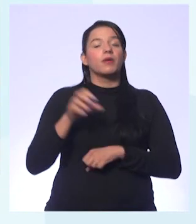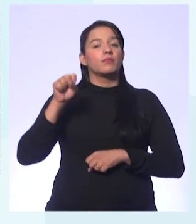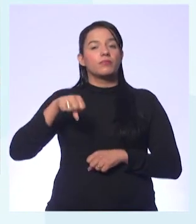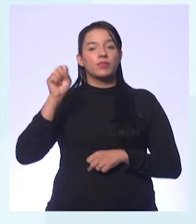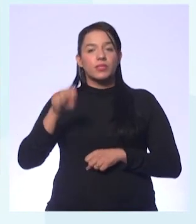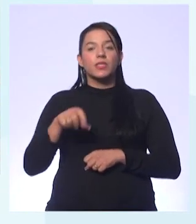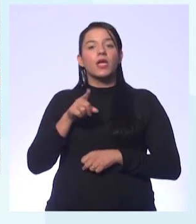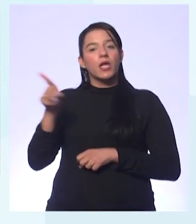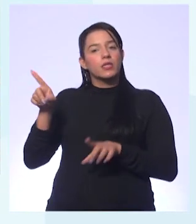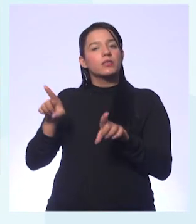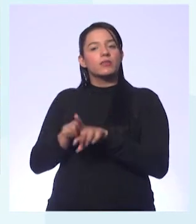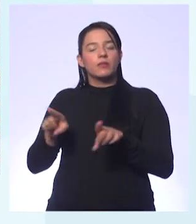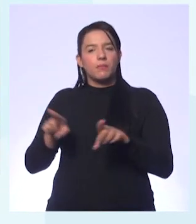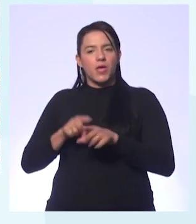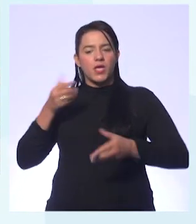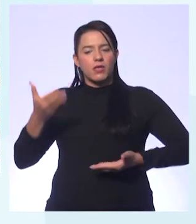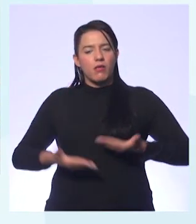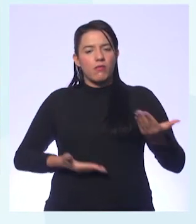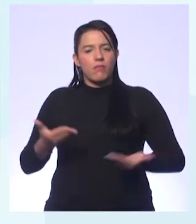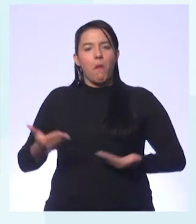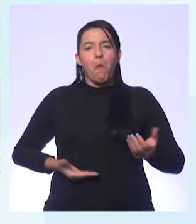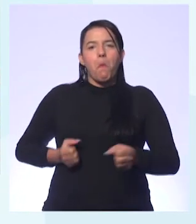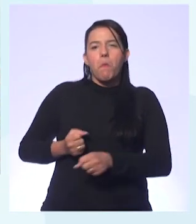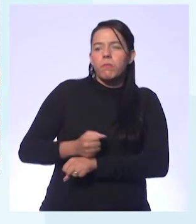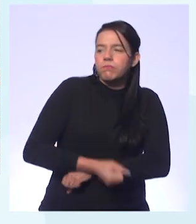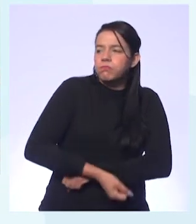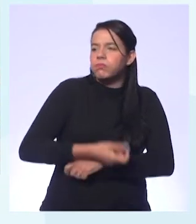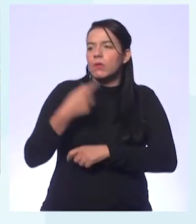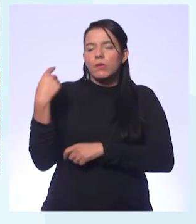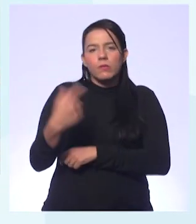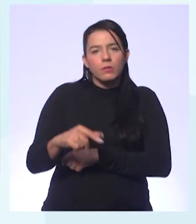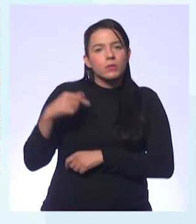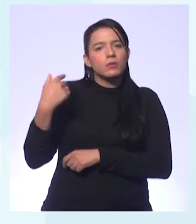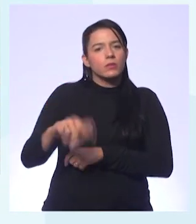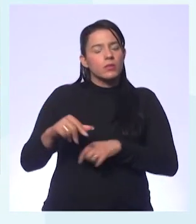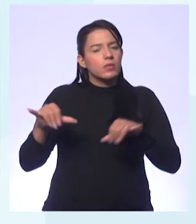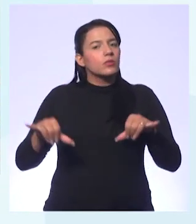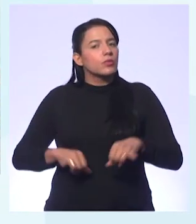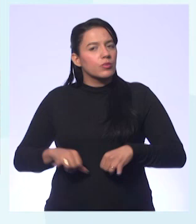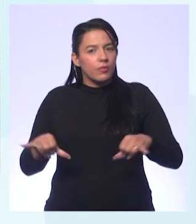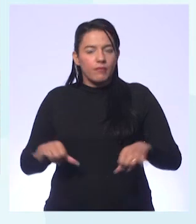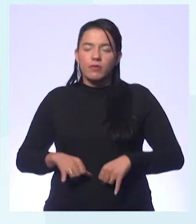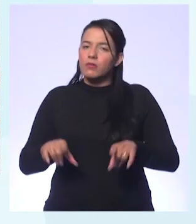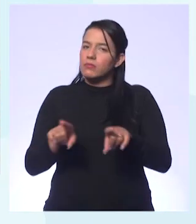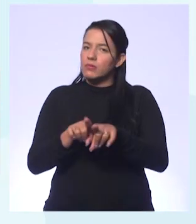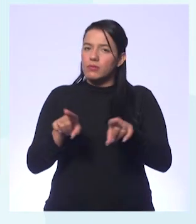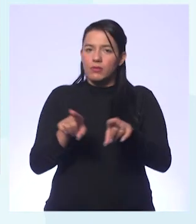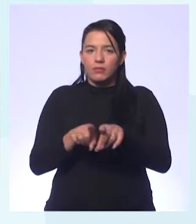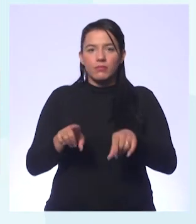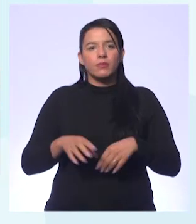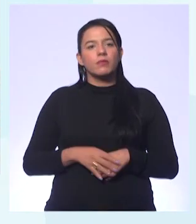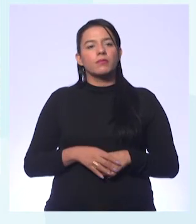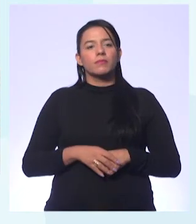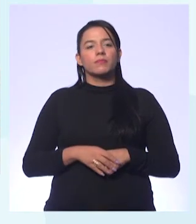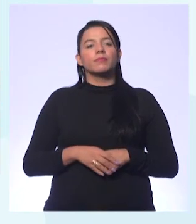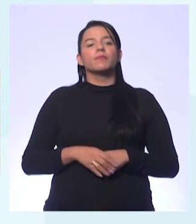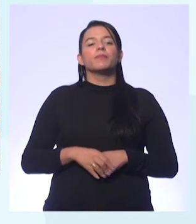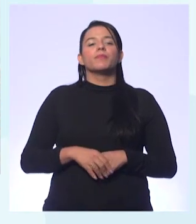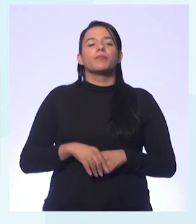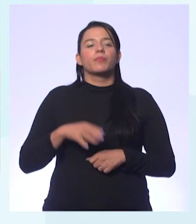sendo exploradas nas fábricas, não se esqueçam que elas também sofreram com o êxodo rural. Trade unions